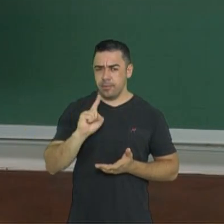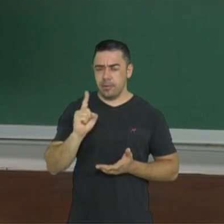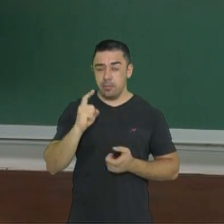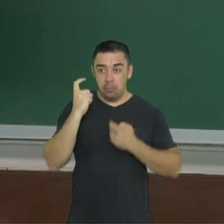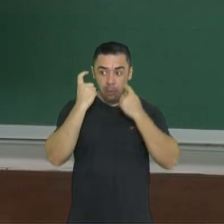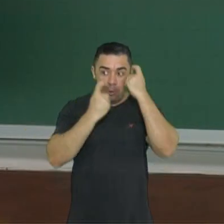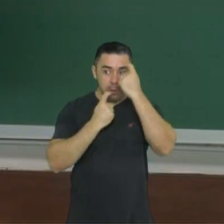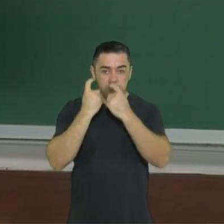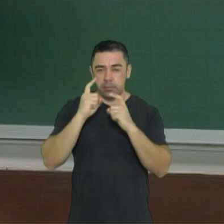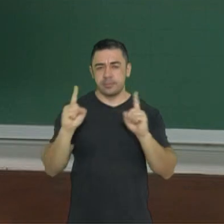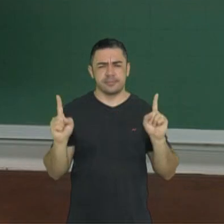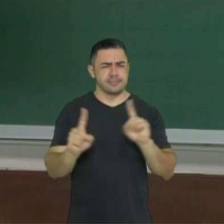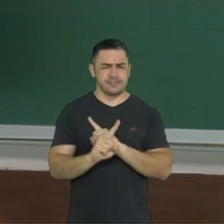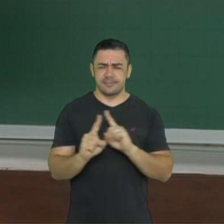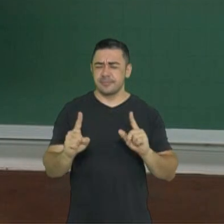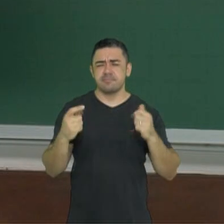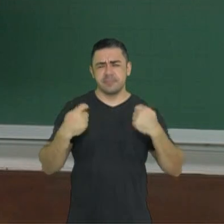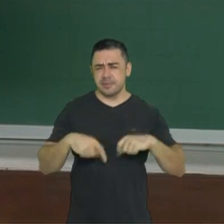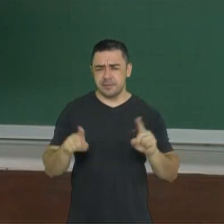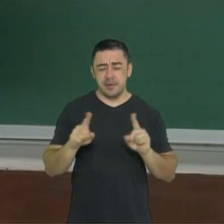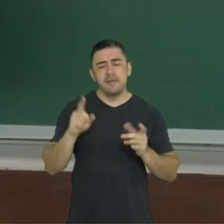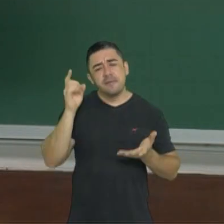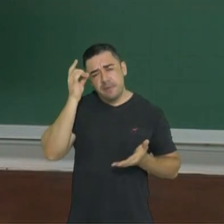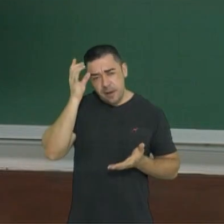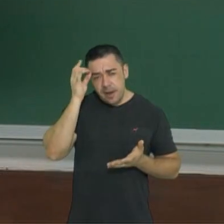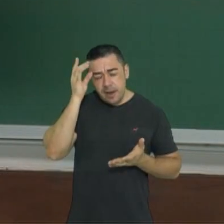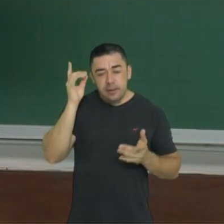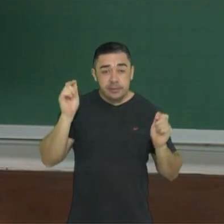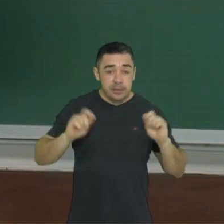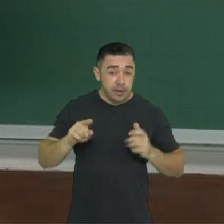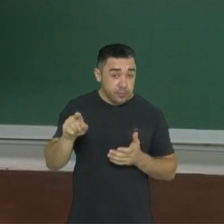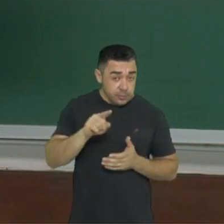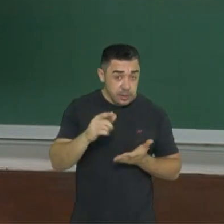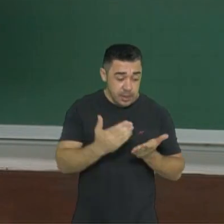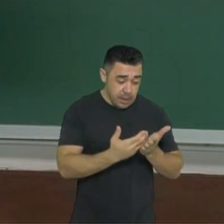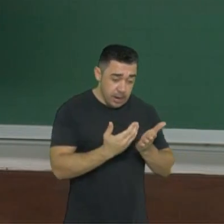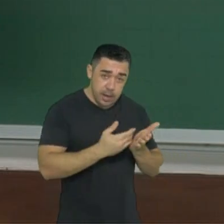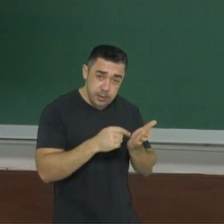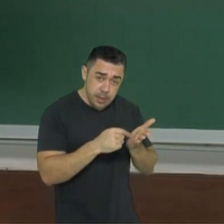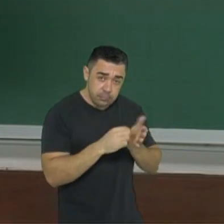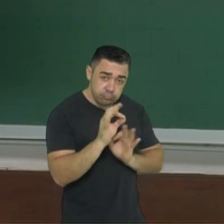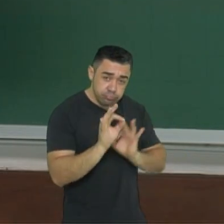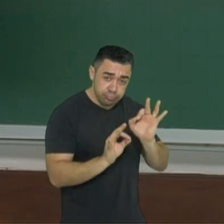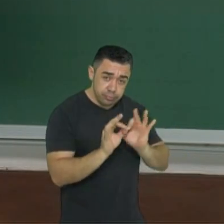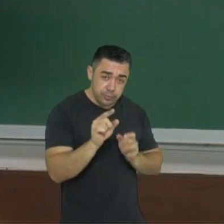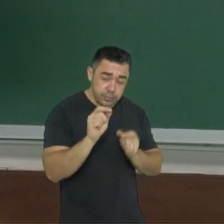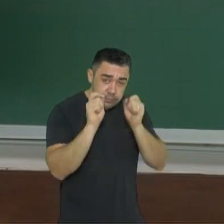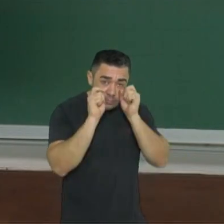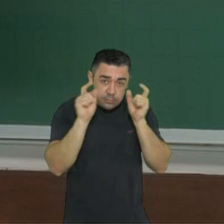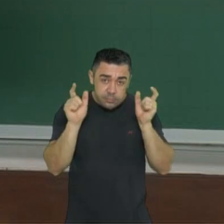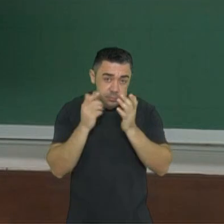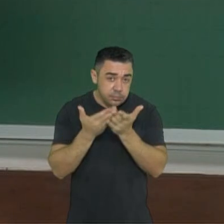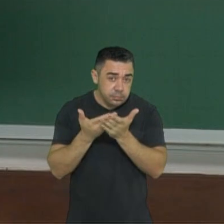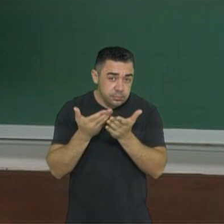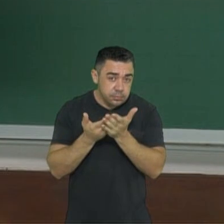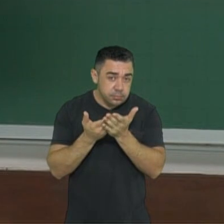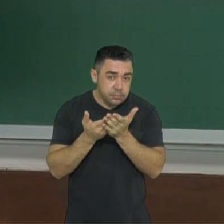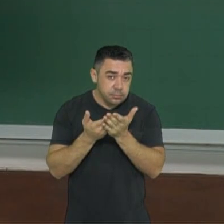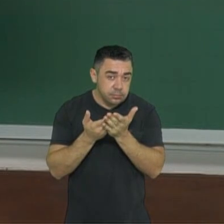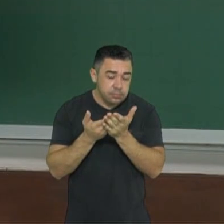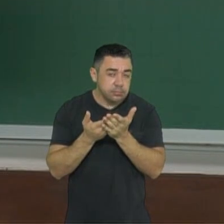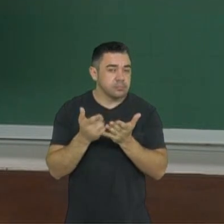fiquem preocupados é bem fácil ou seja se você tá boca dela em ordem e tá presta atenção na aula e